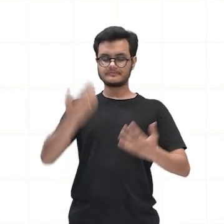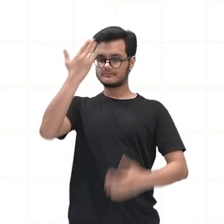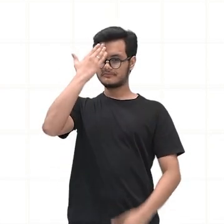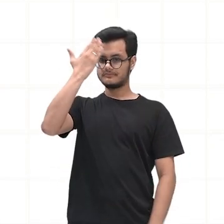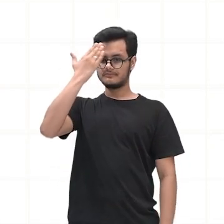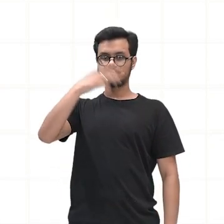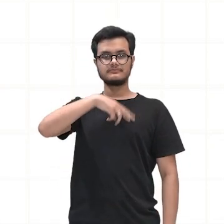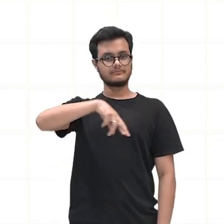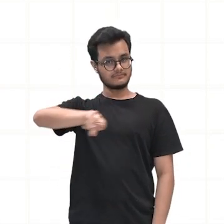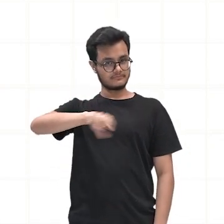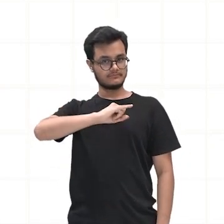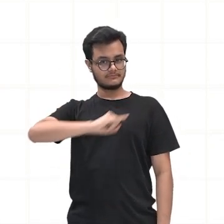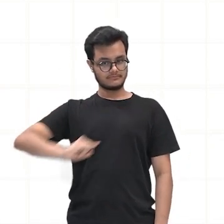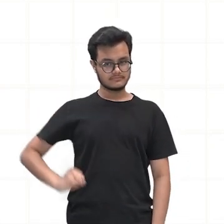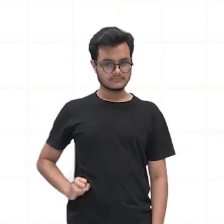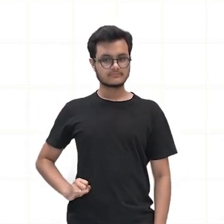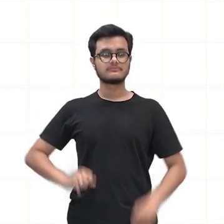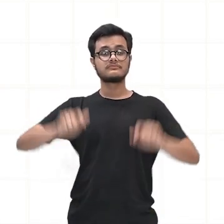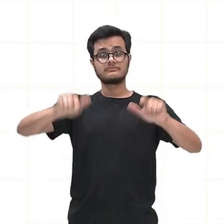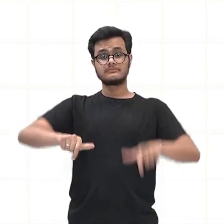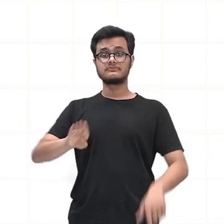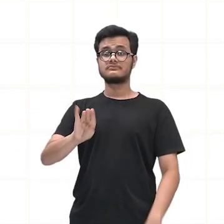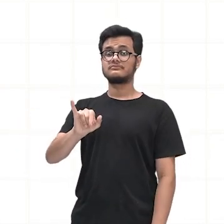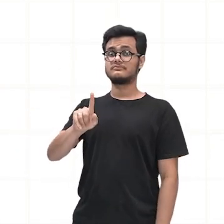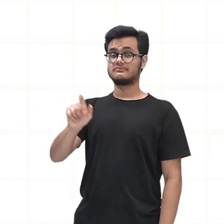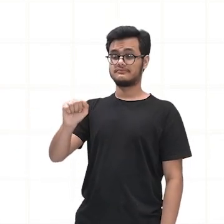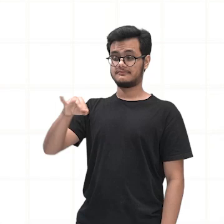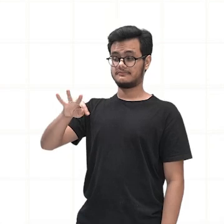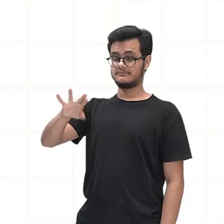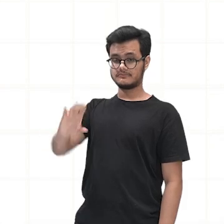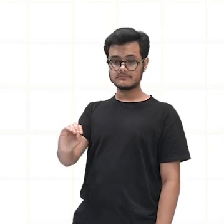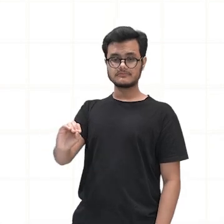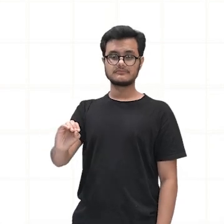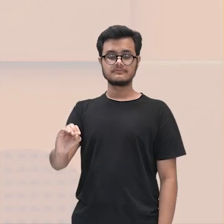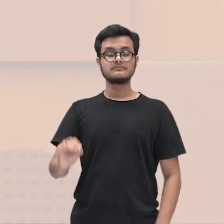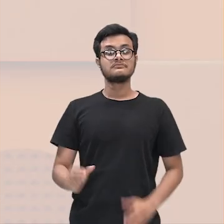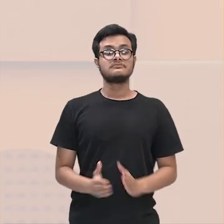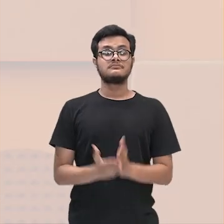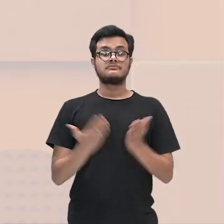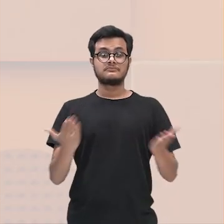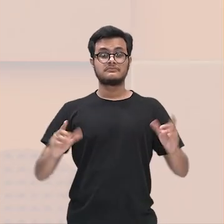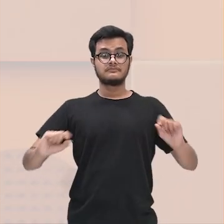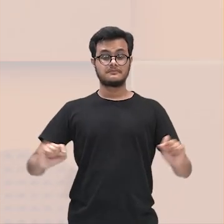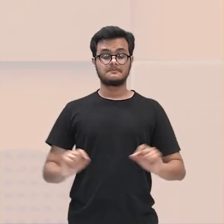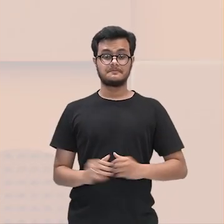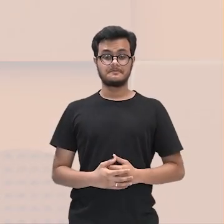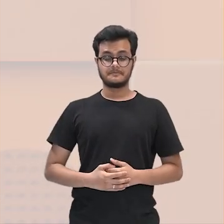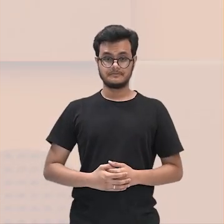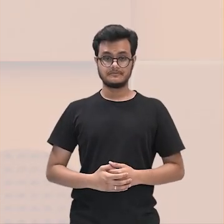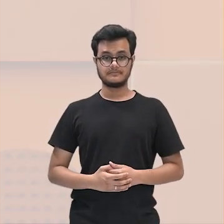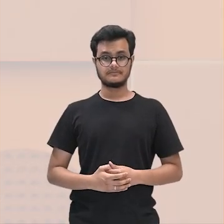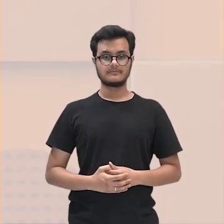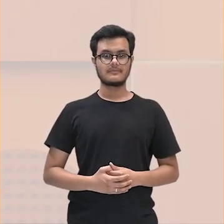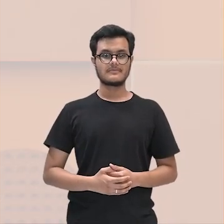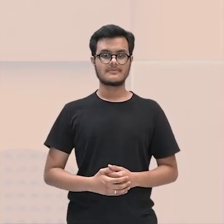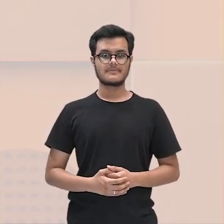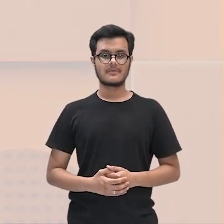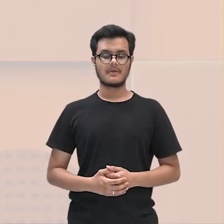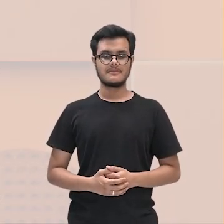relação do Império Bizantino, da religiosidade, é a questão